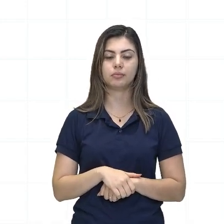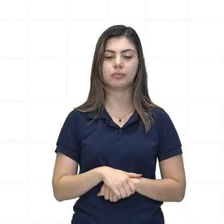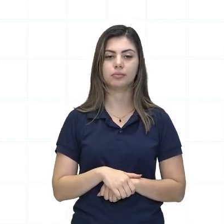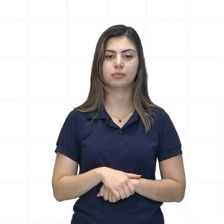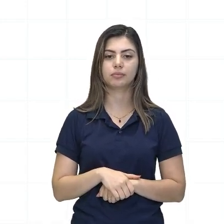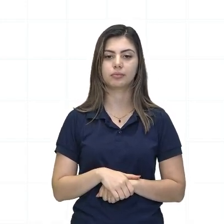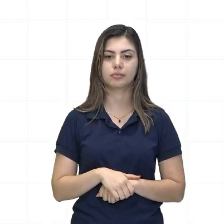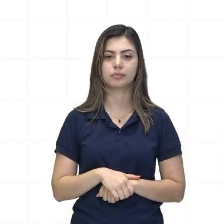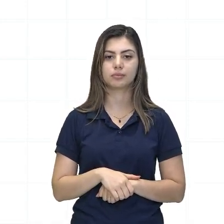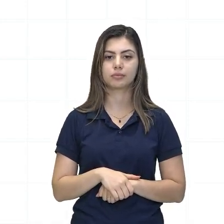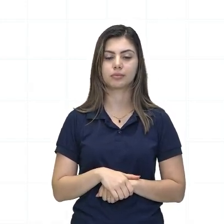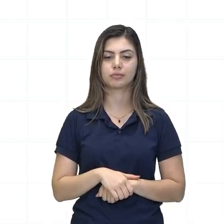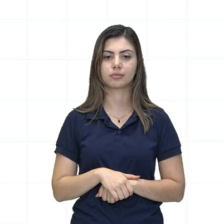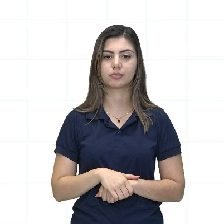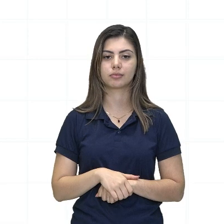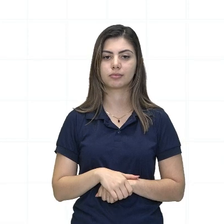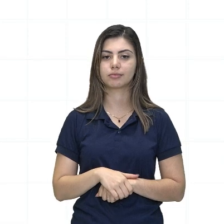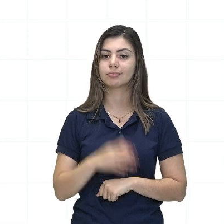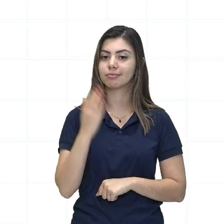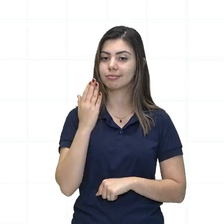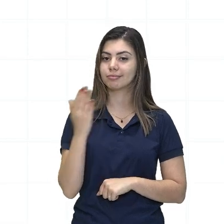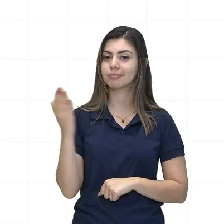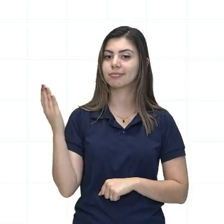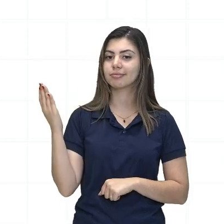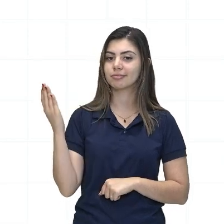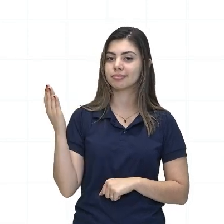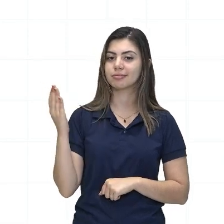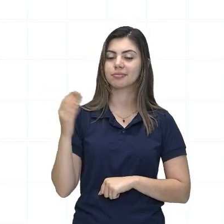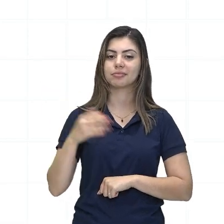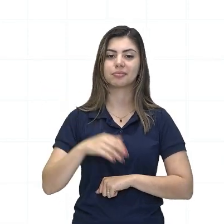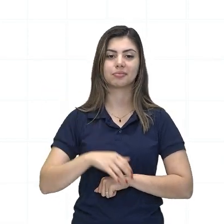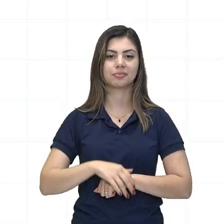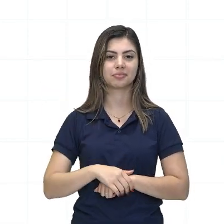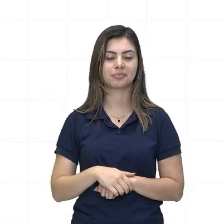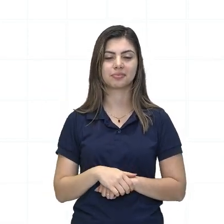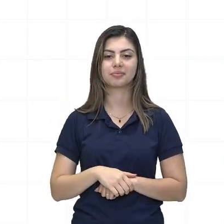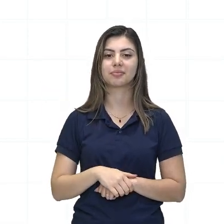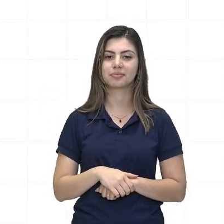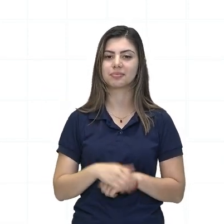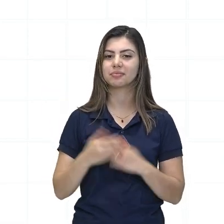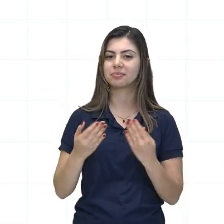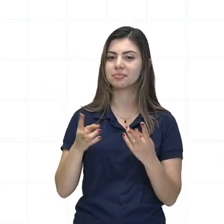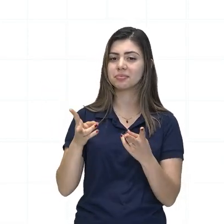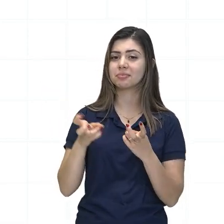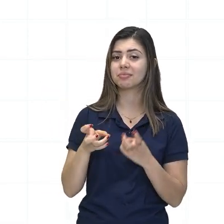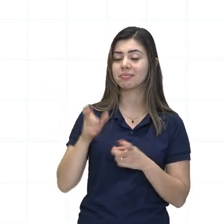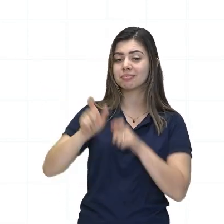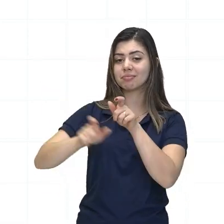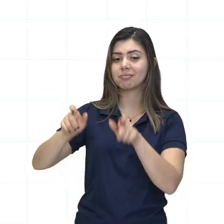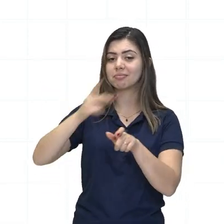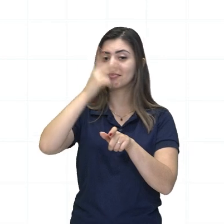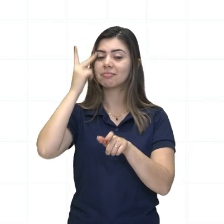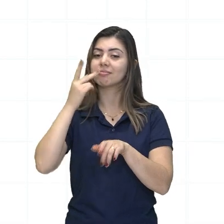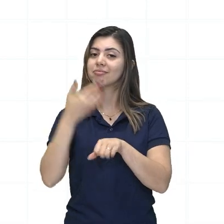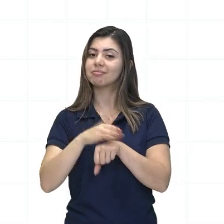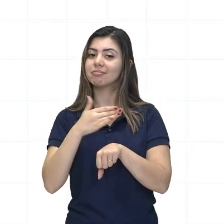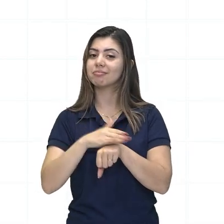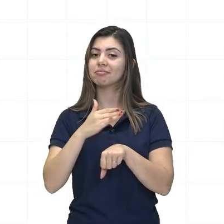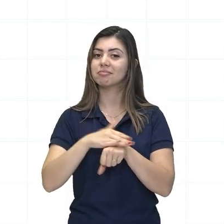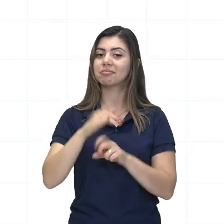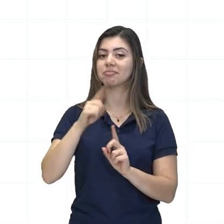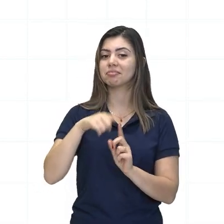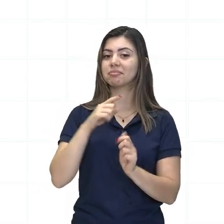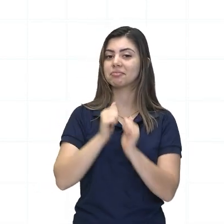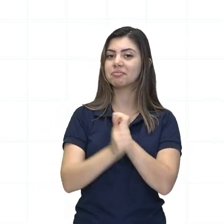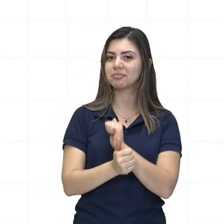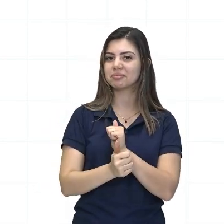hein? Agora vai. Olha aí, ó. Tá vendo aí, ó? São os praticantes dessa modalidade aí que